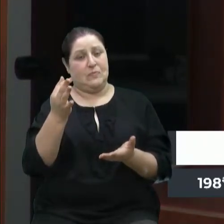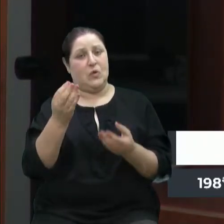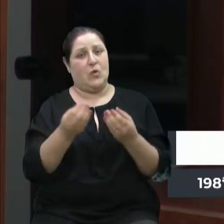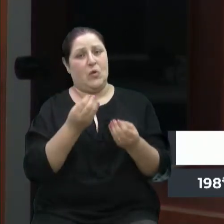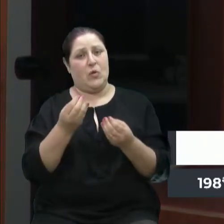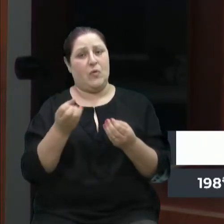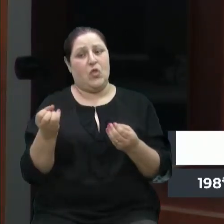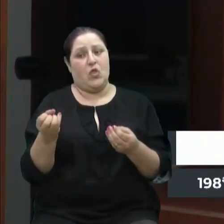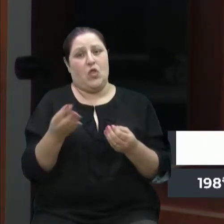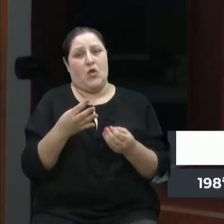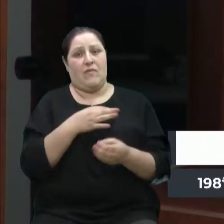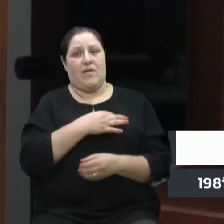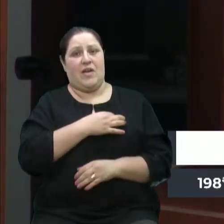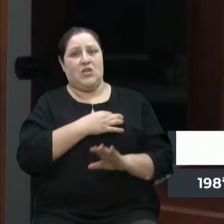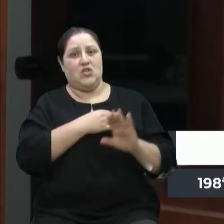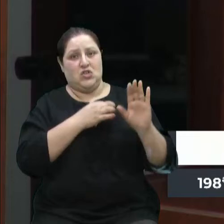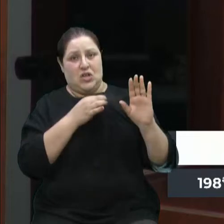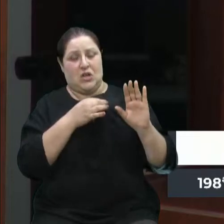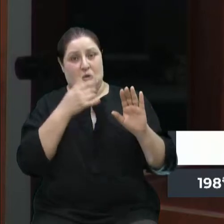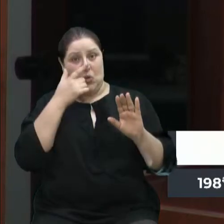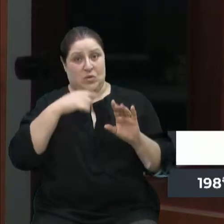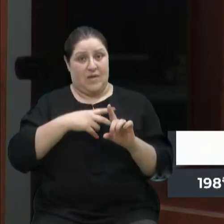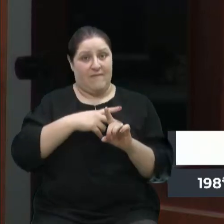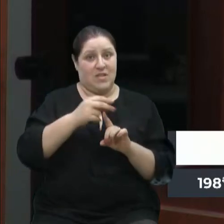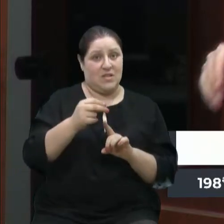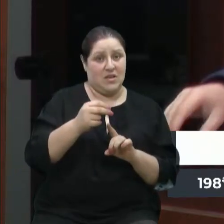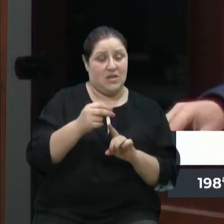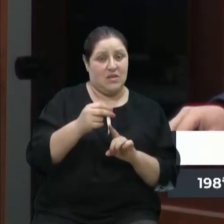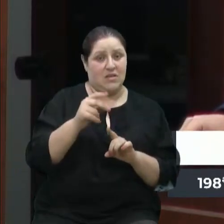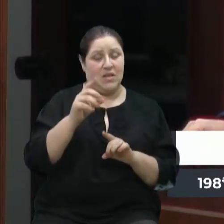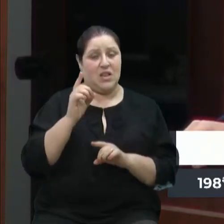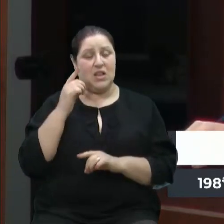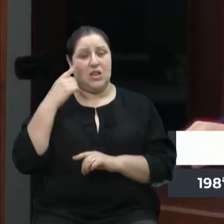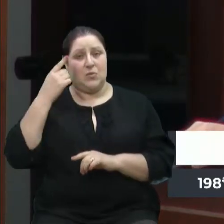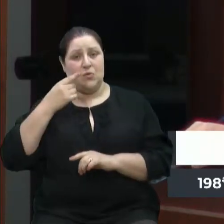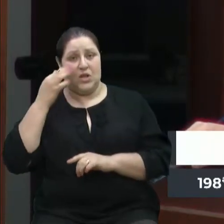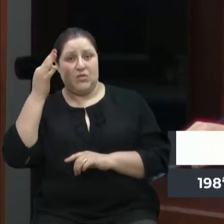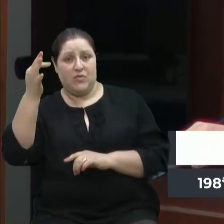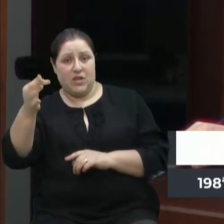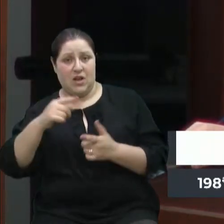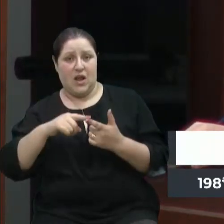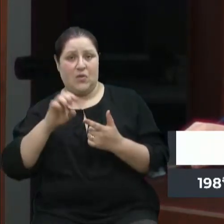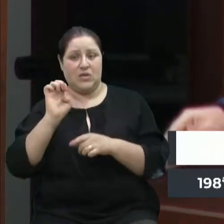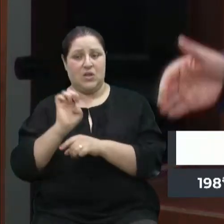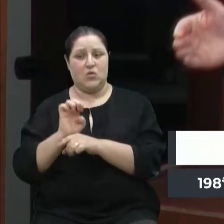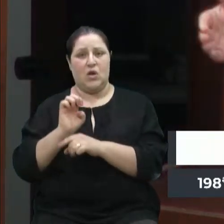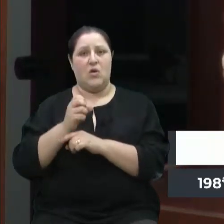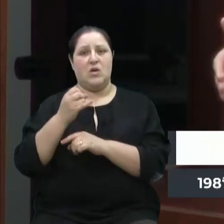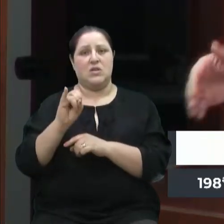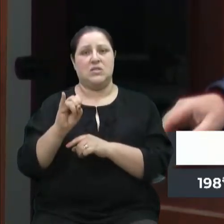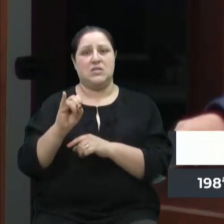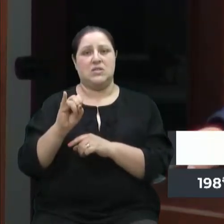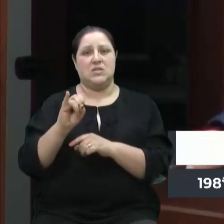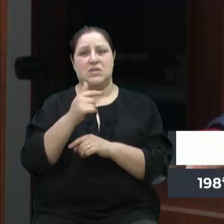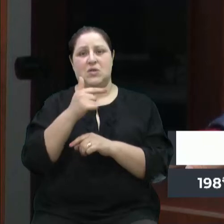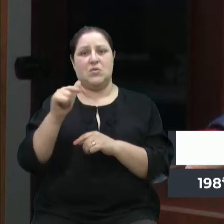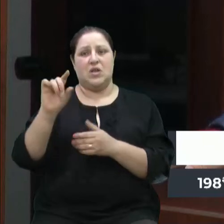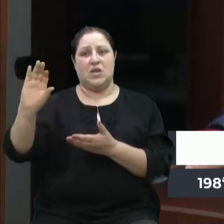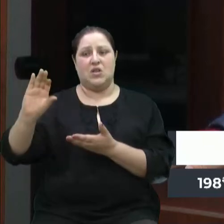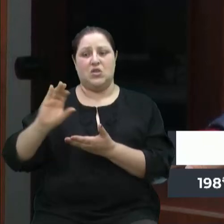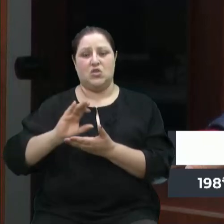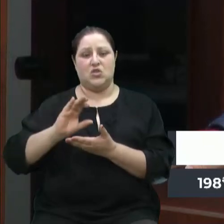novos candidatos que estão se apresentando para concorrer a deputado federal ou até estadual, se os recursos não vêm de forma igualitária?